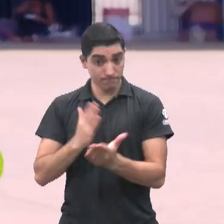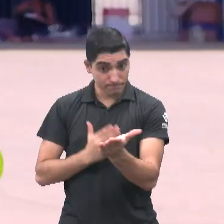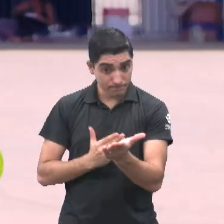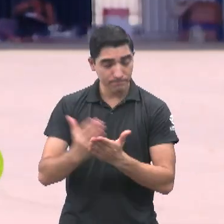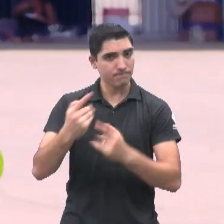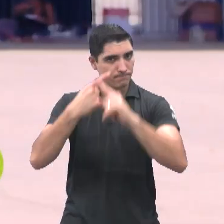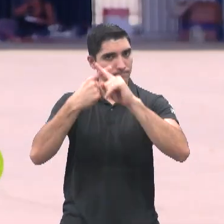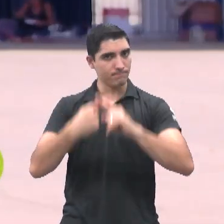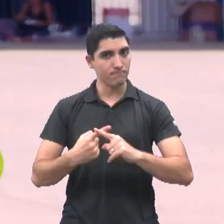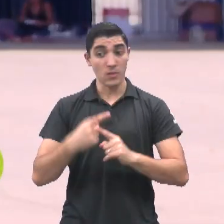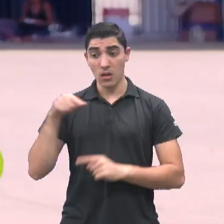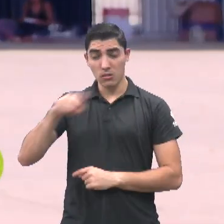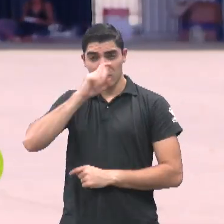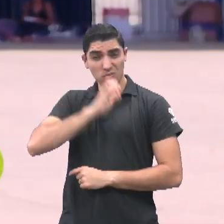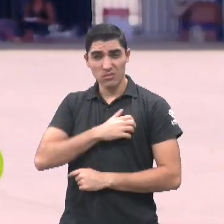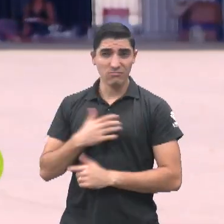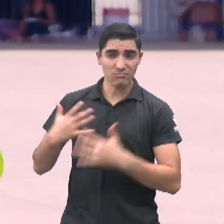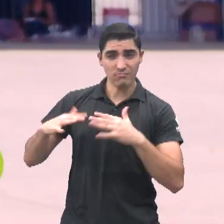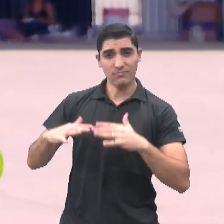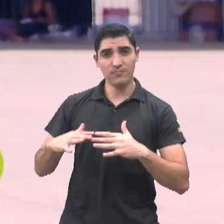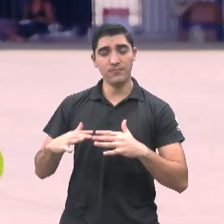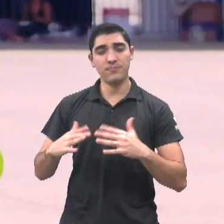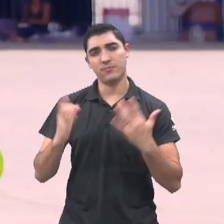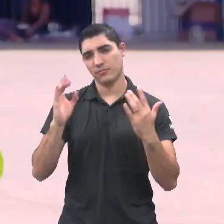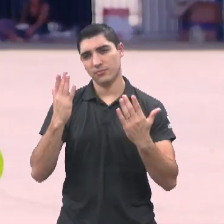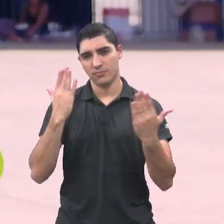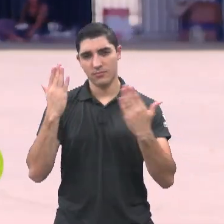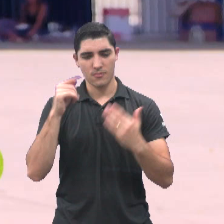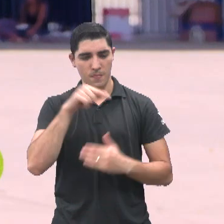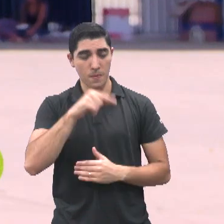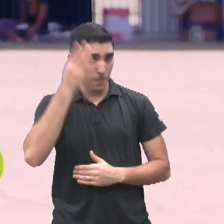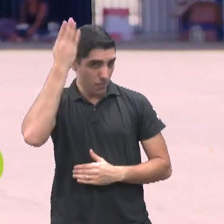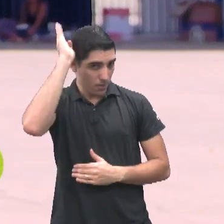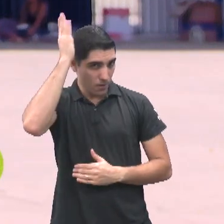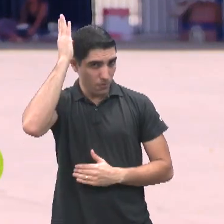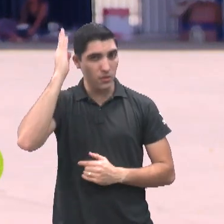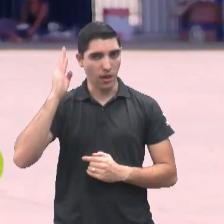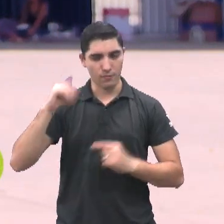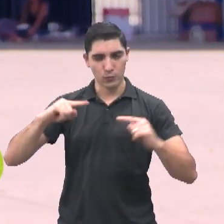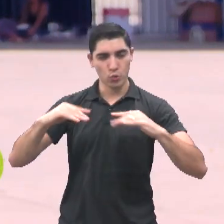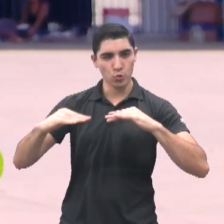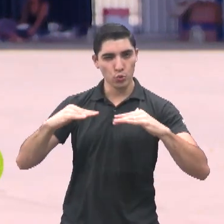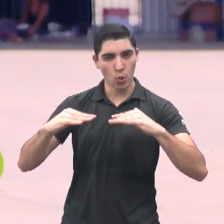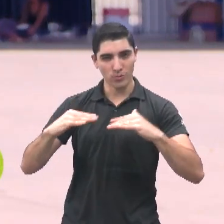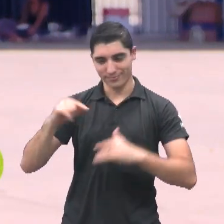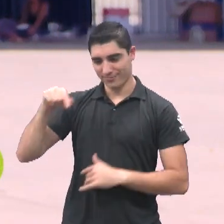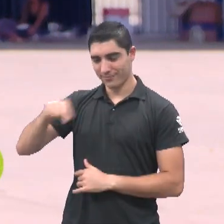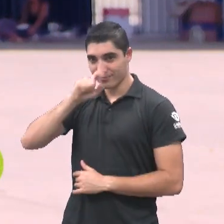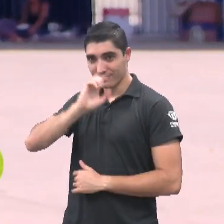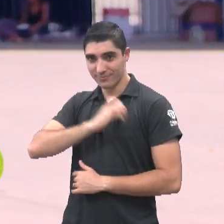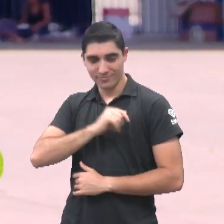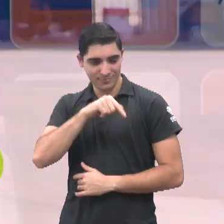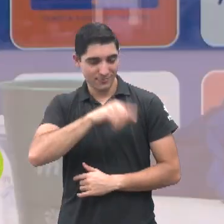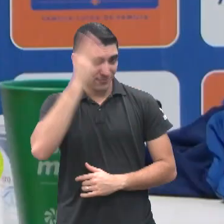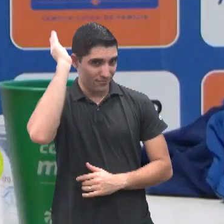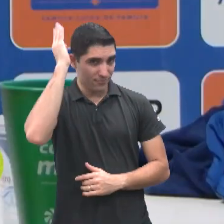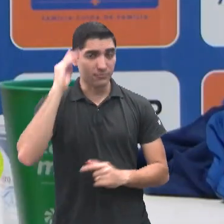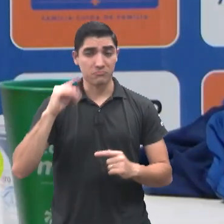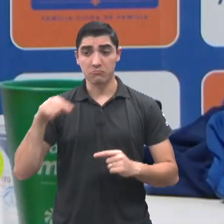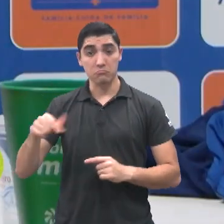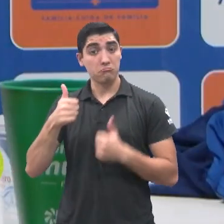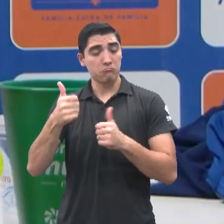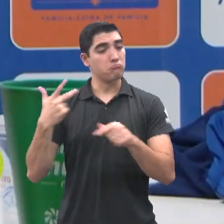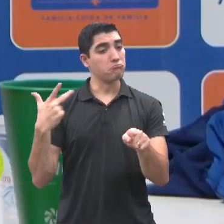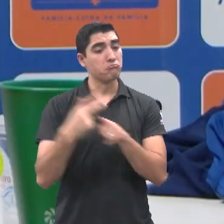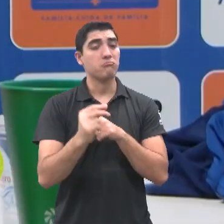não empolgou. Tirando o primeiro tempo do clássico contra o Taubaté aqui no Martins Pereira, São José não conseguiu desempenhar um bom futebol em nenhuma outra